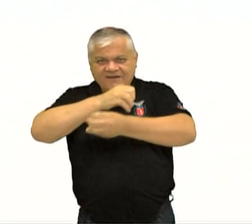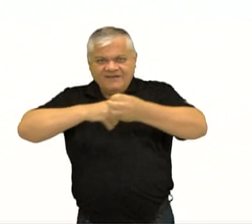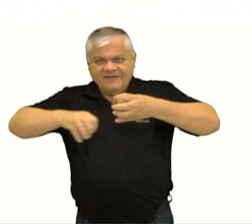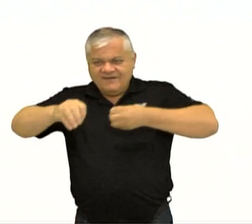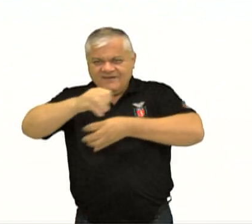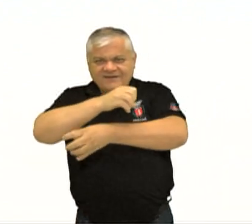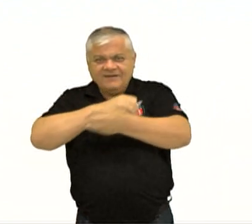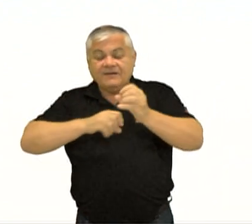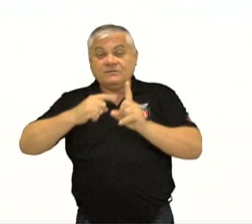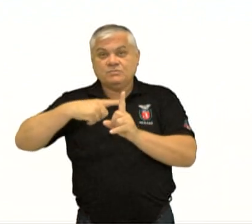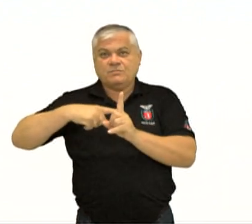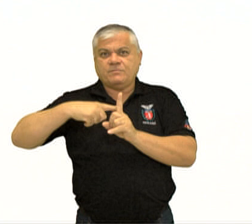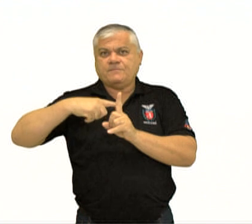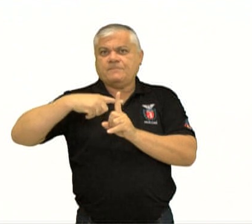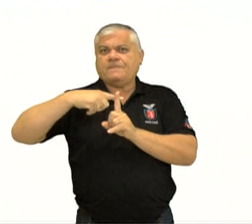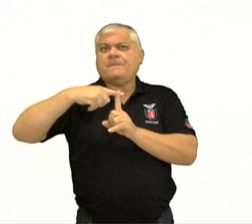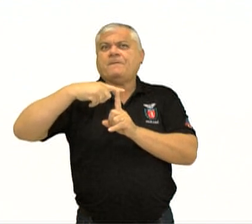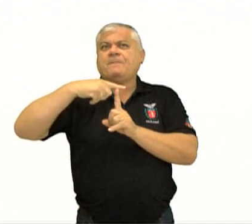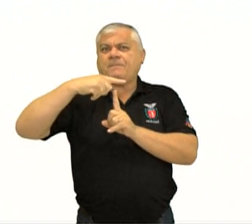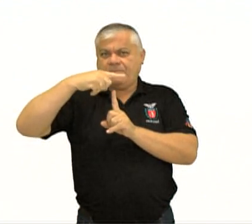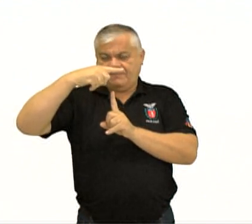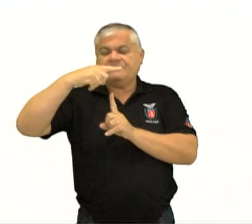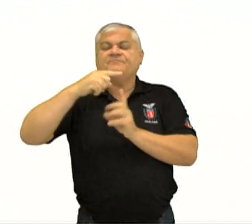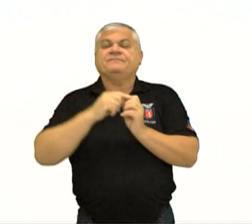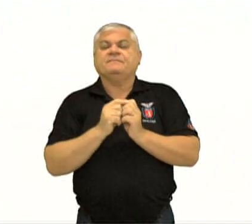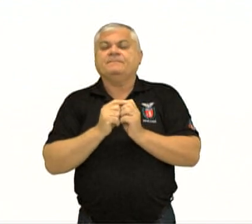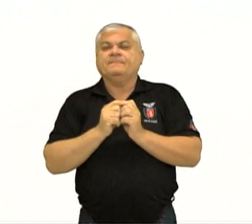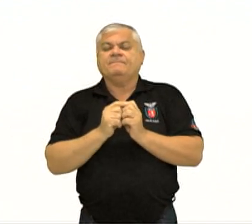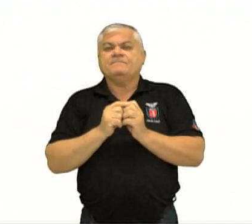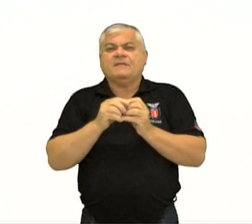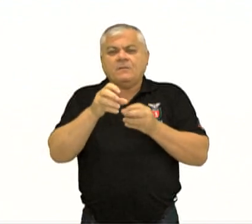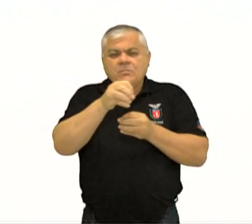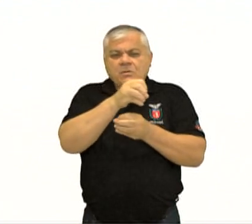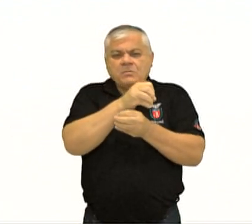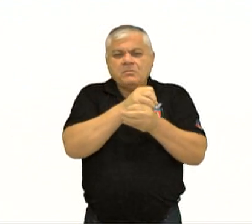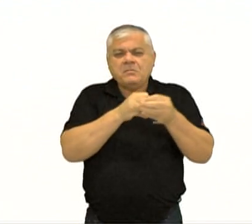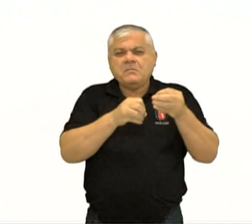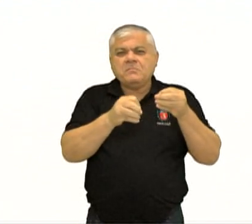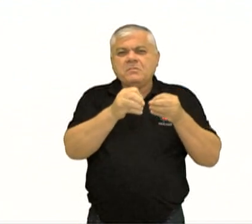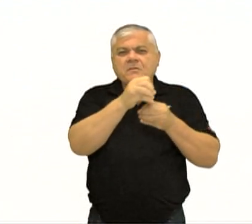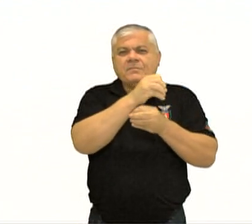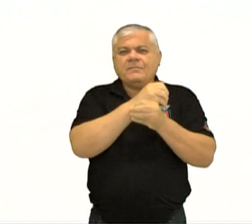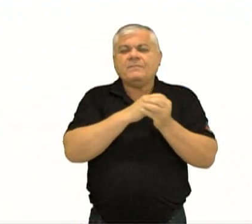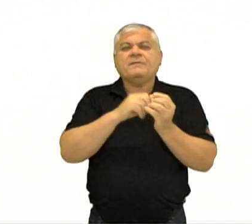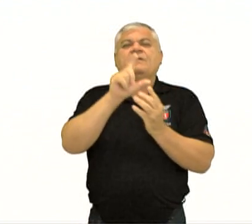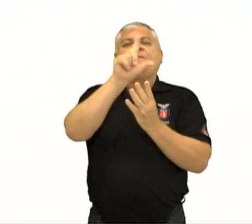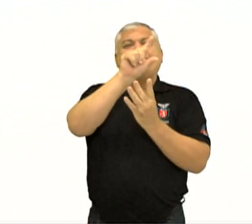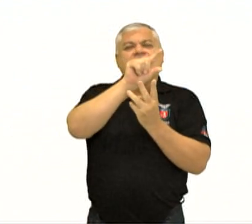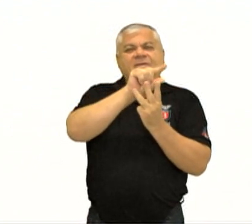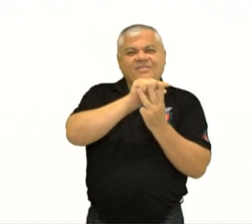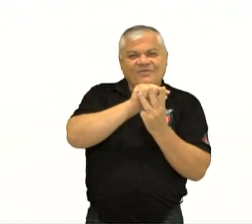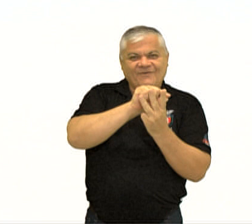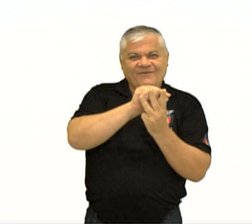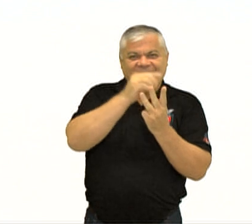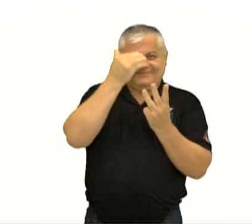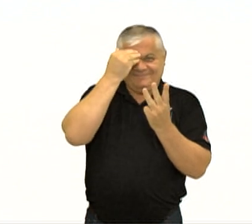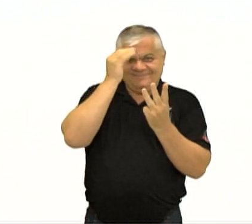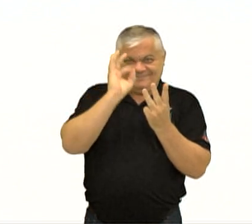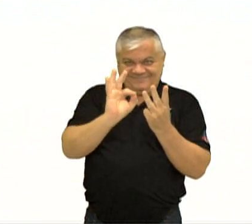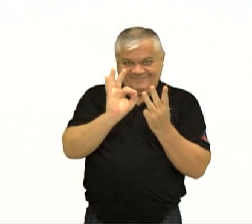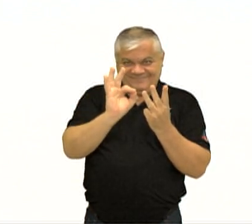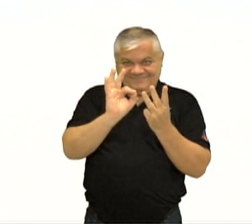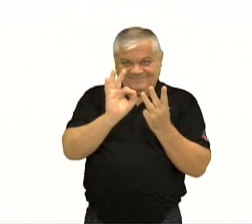ele indica uma temperatura maior. Uma menor agitação indica uma temperatura menor. Você não pode esquecer